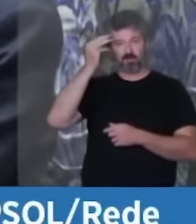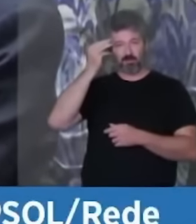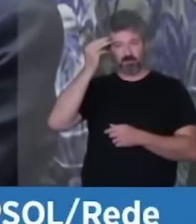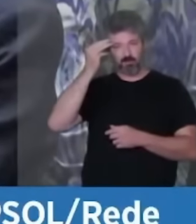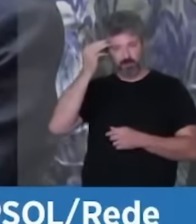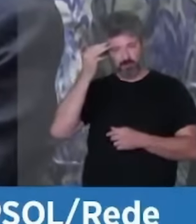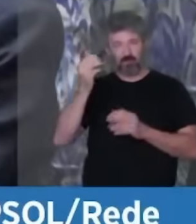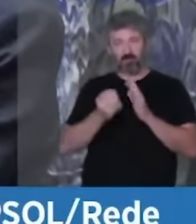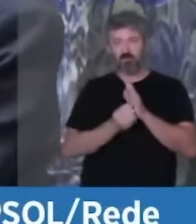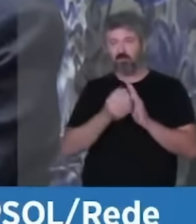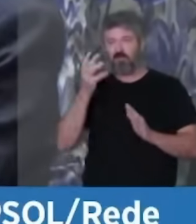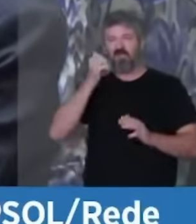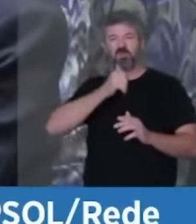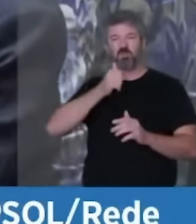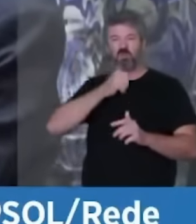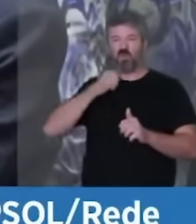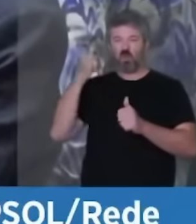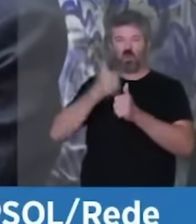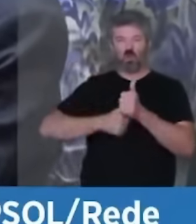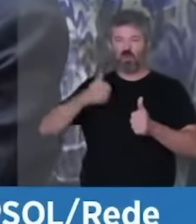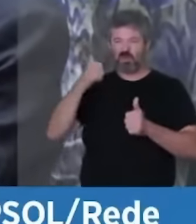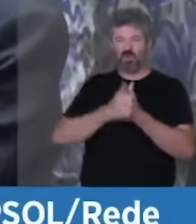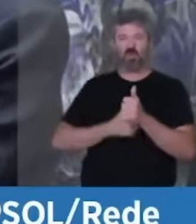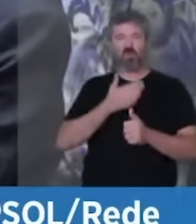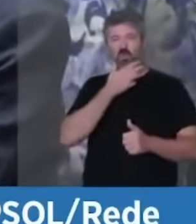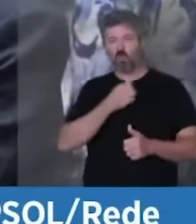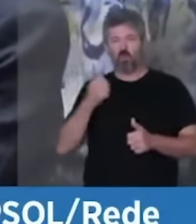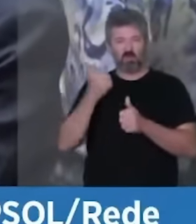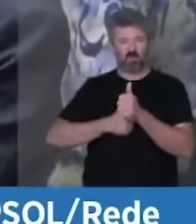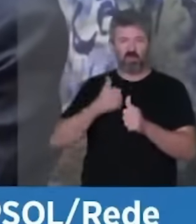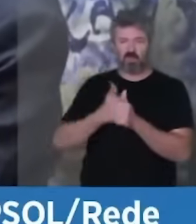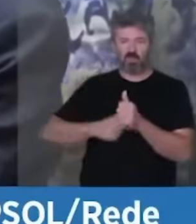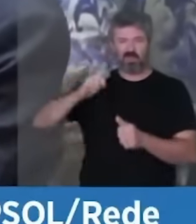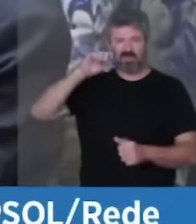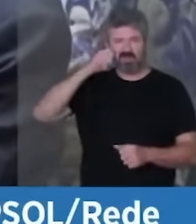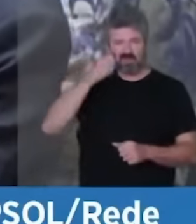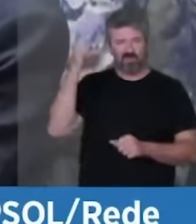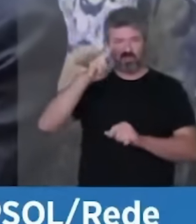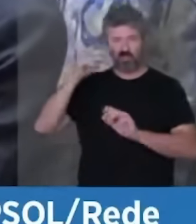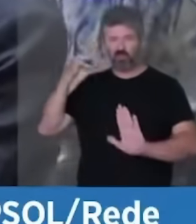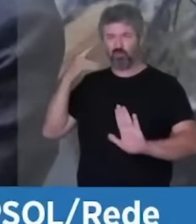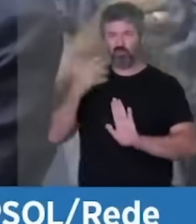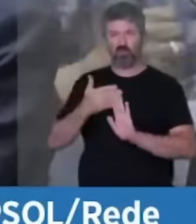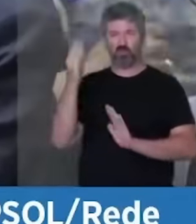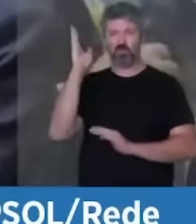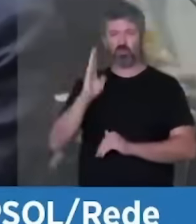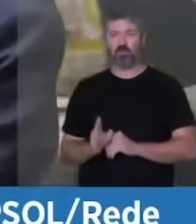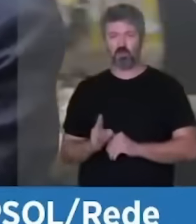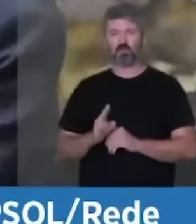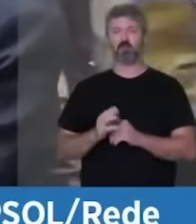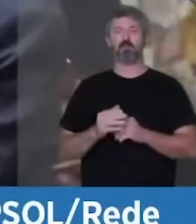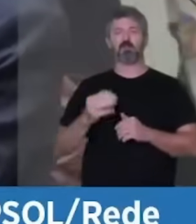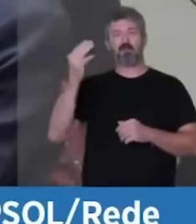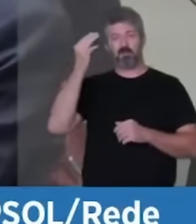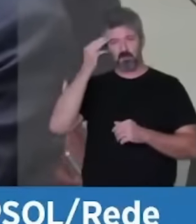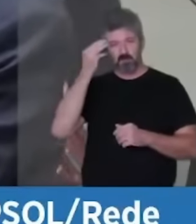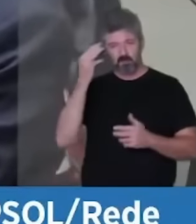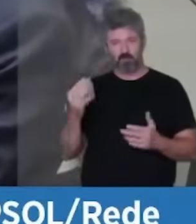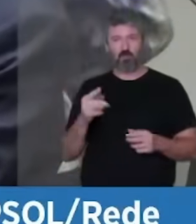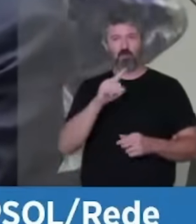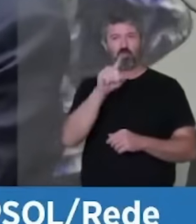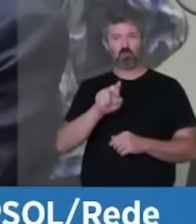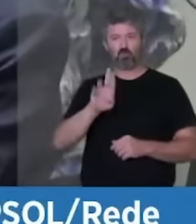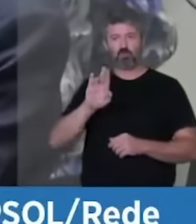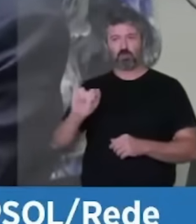de tantas lutadoras e lutadores negros na história desse país, em memória de Zumbi